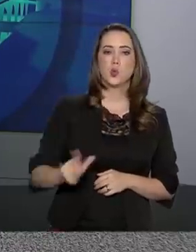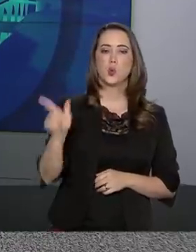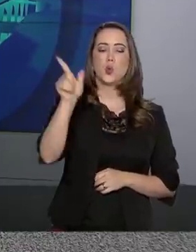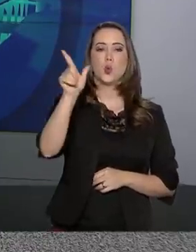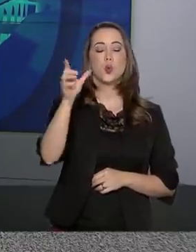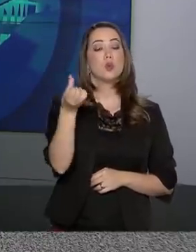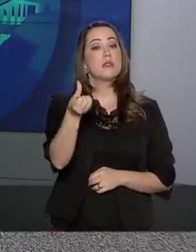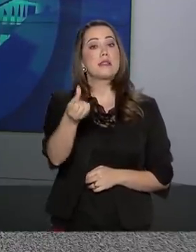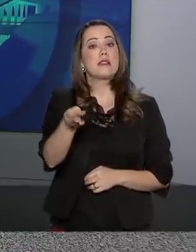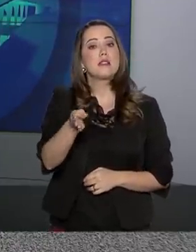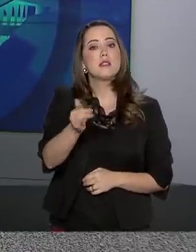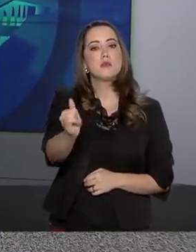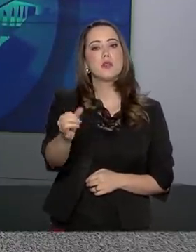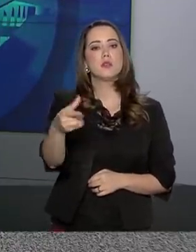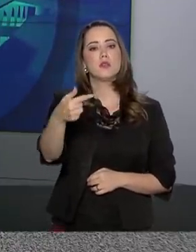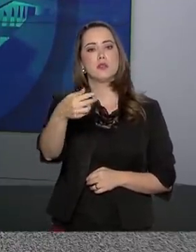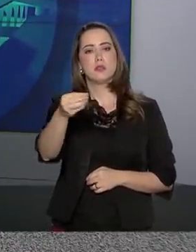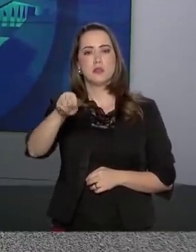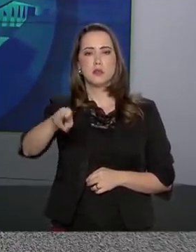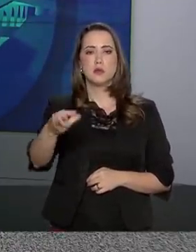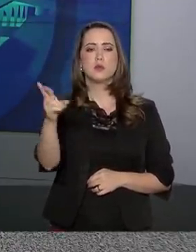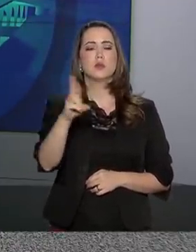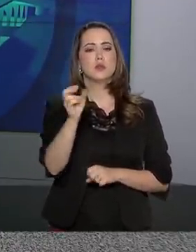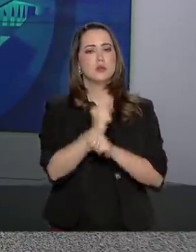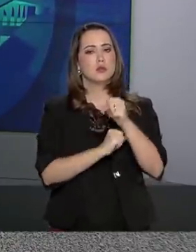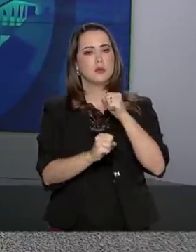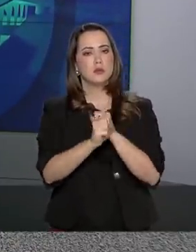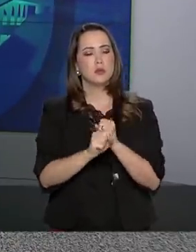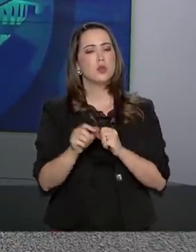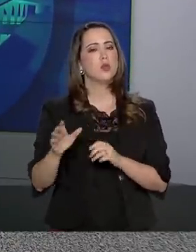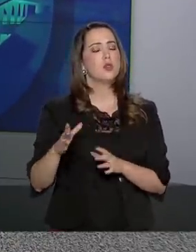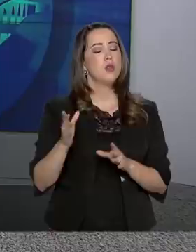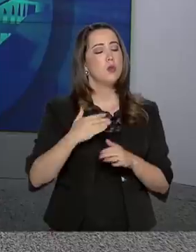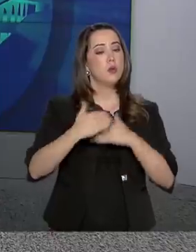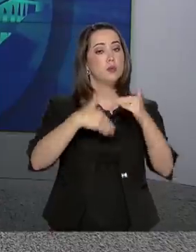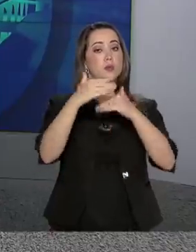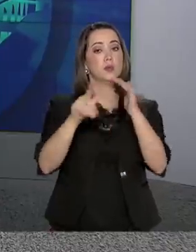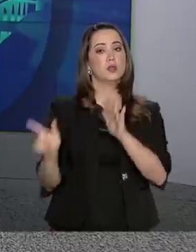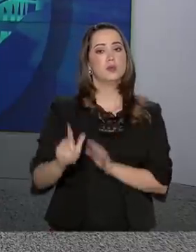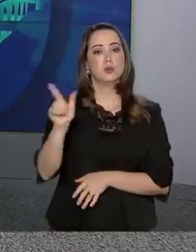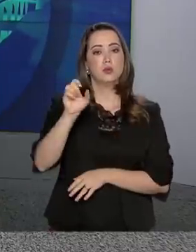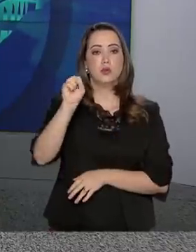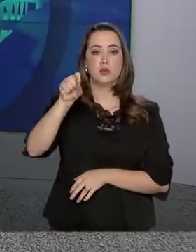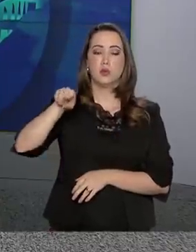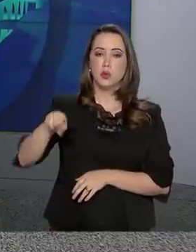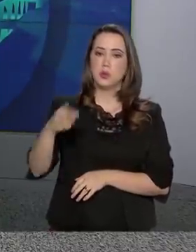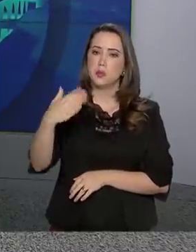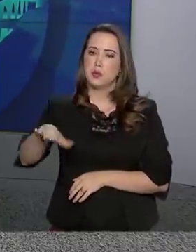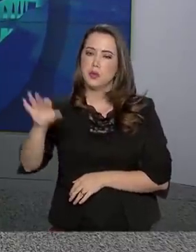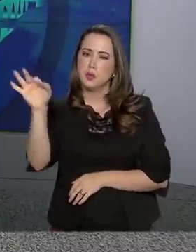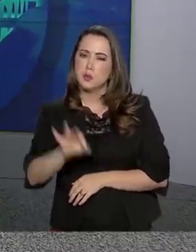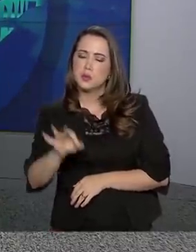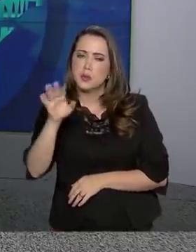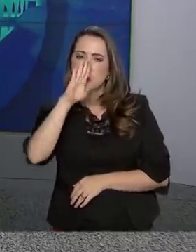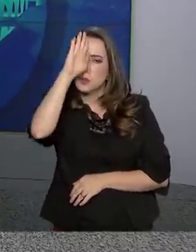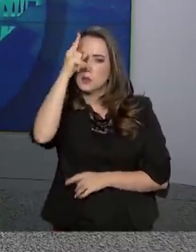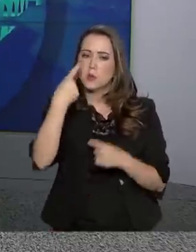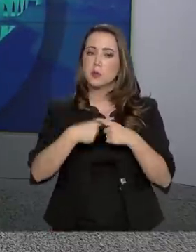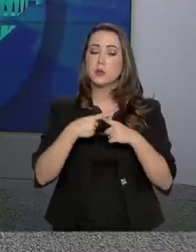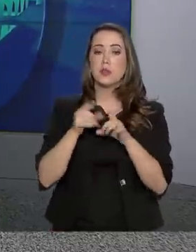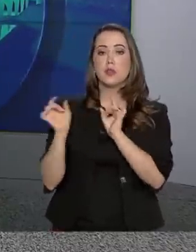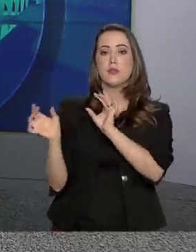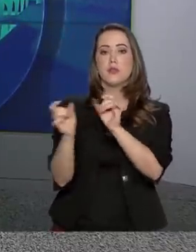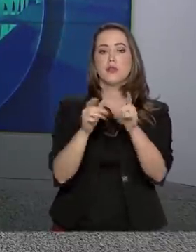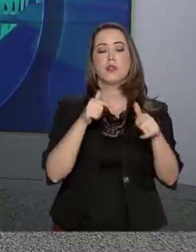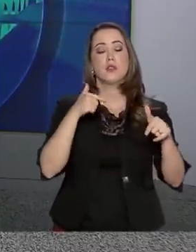de R$ 6,7 bilhões de reais no ano passado. E o aumento no lucro de 8,5% se deu principalmente pela venda